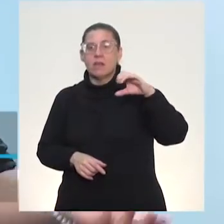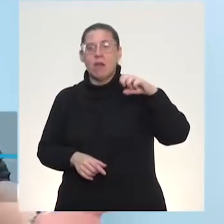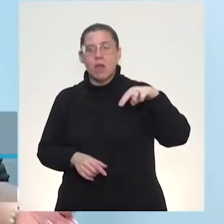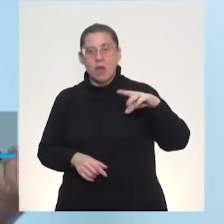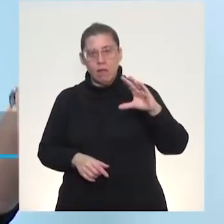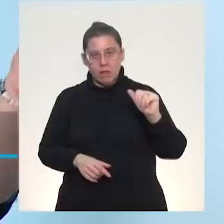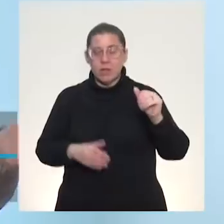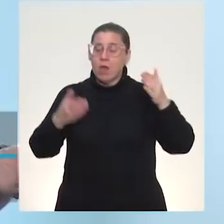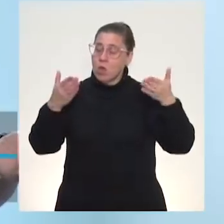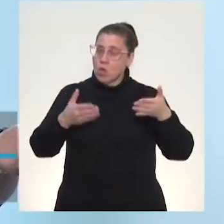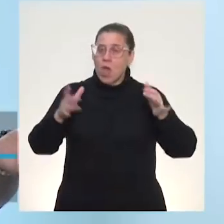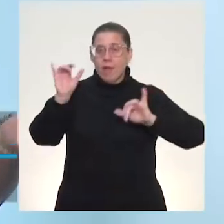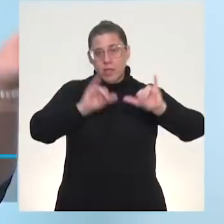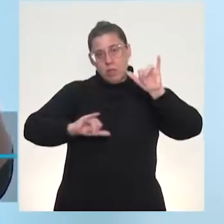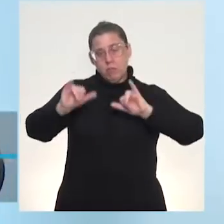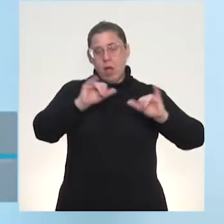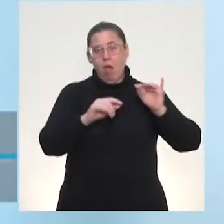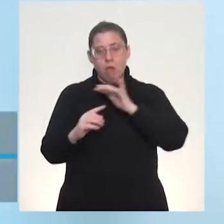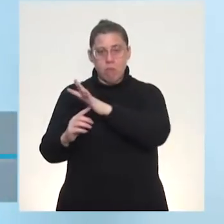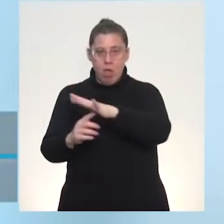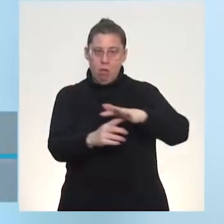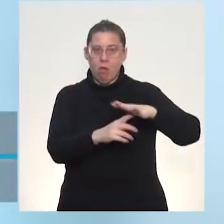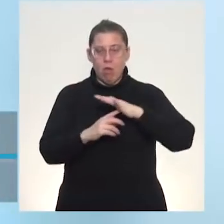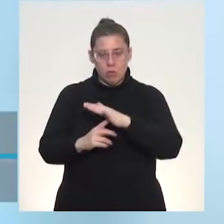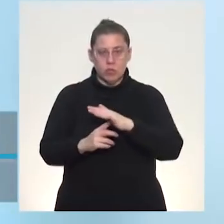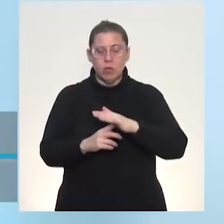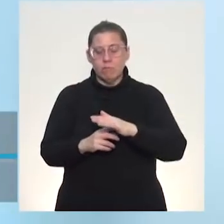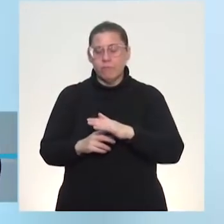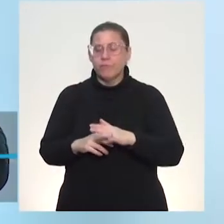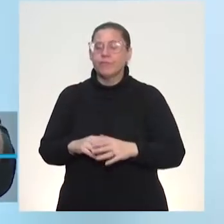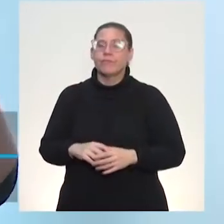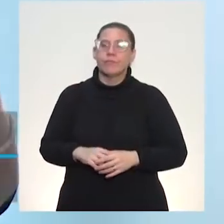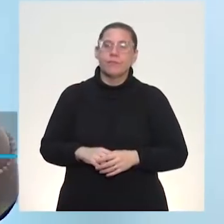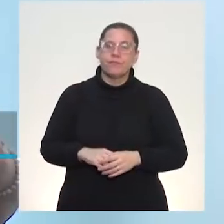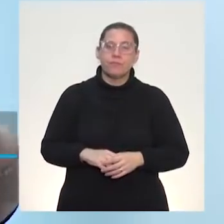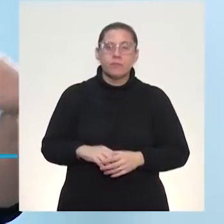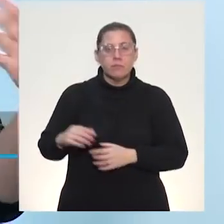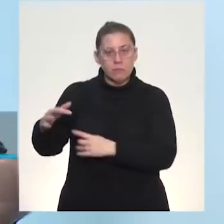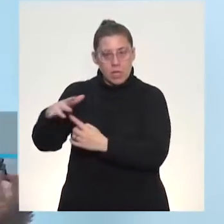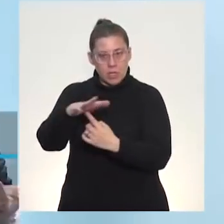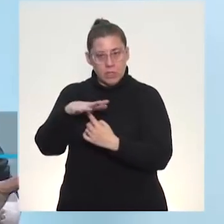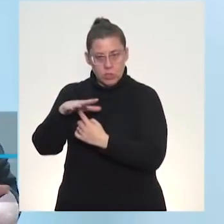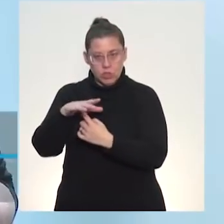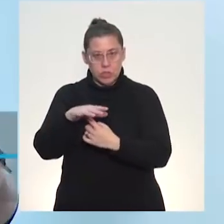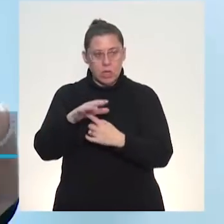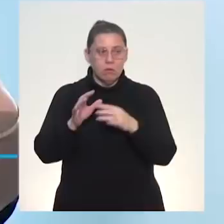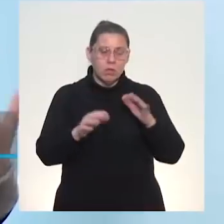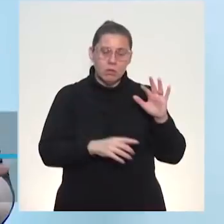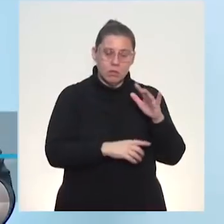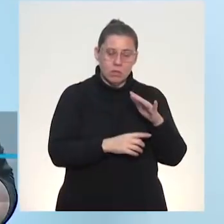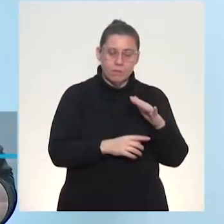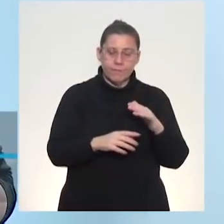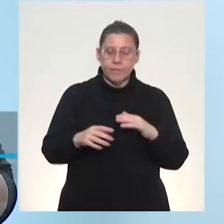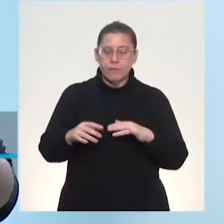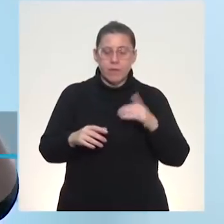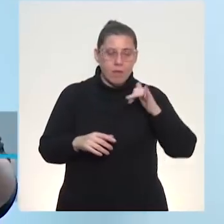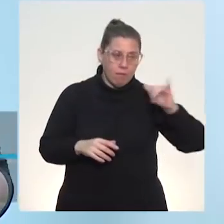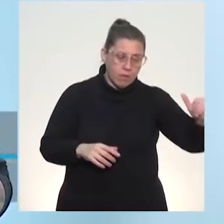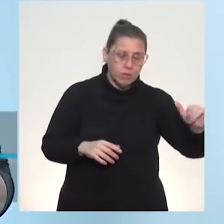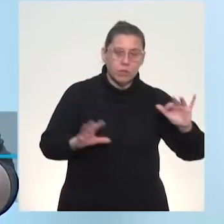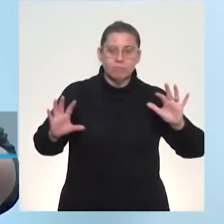química ambiental, né? A relação entre energia e ambiente. E, se vocês quiserem aprender como calcular